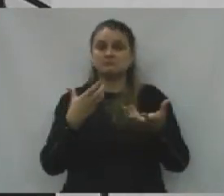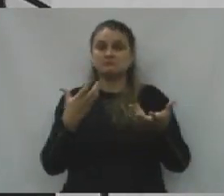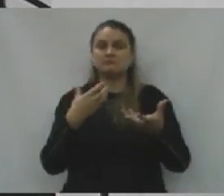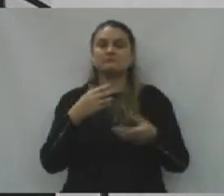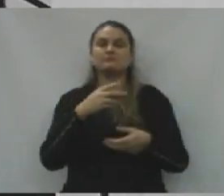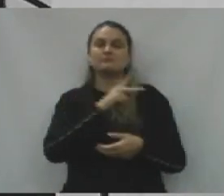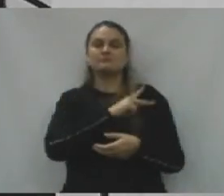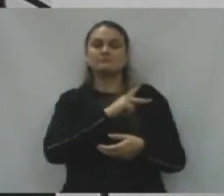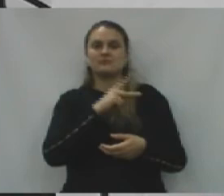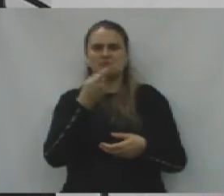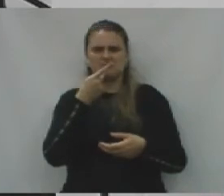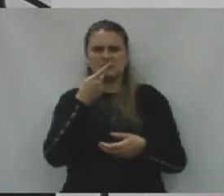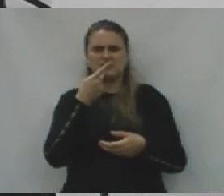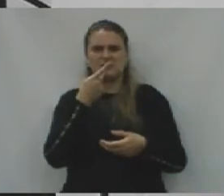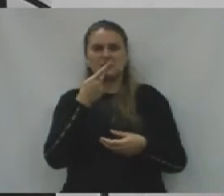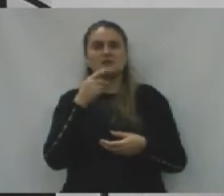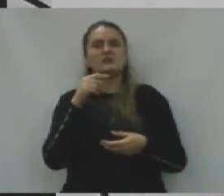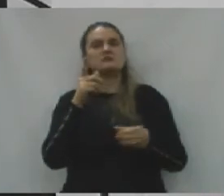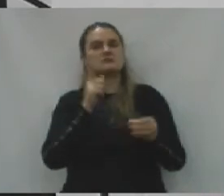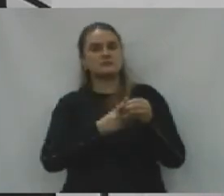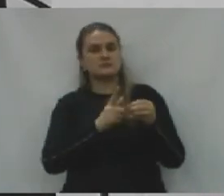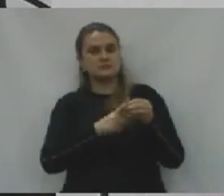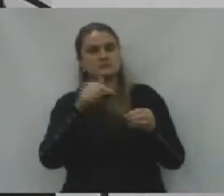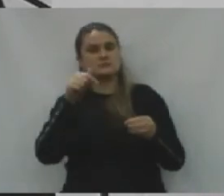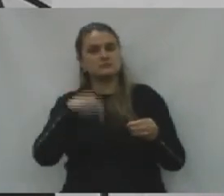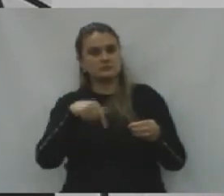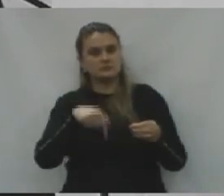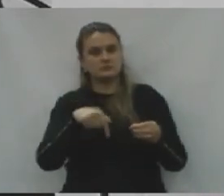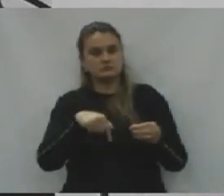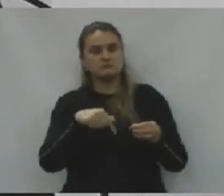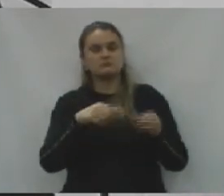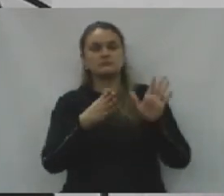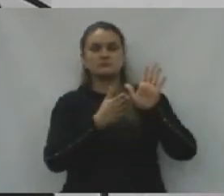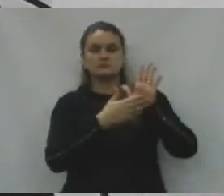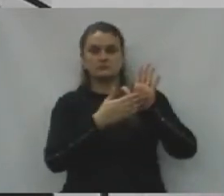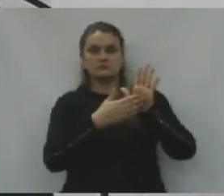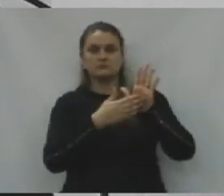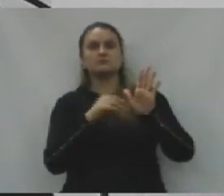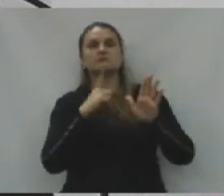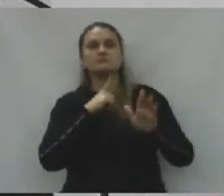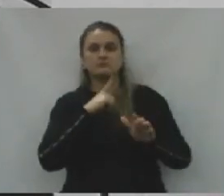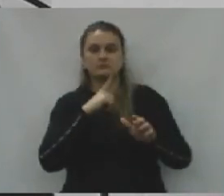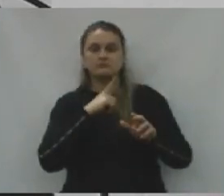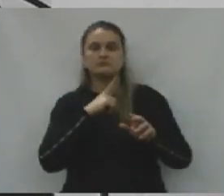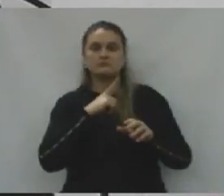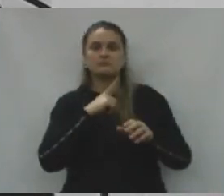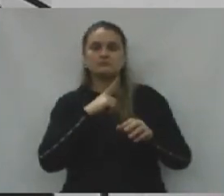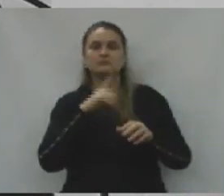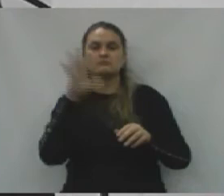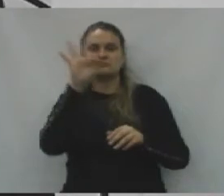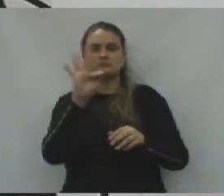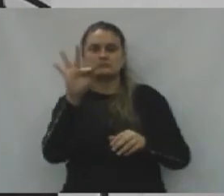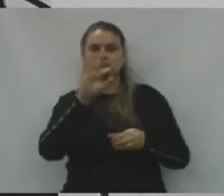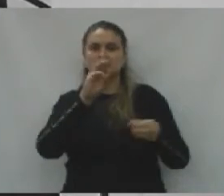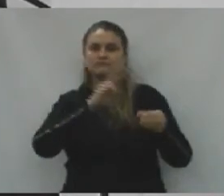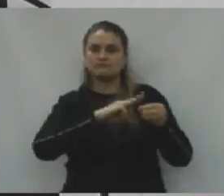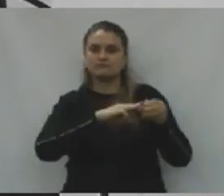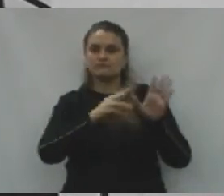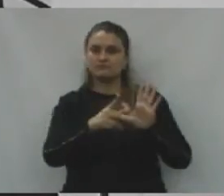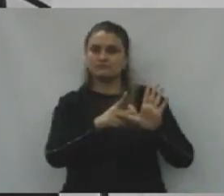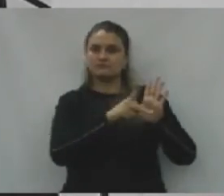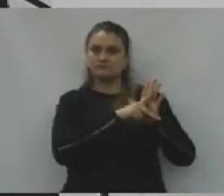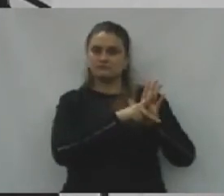ser o prefeito que pudesse dizer que a cidade aqui represento tem uma universidade municipal, com